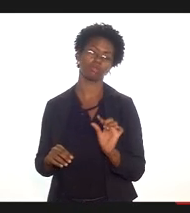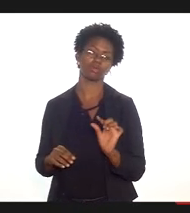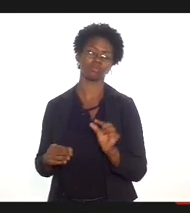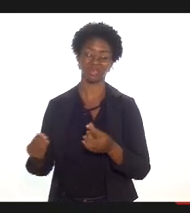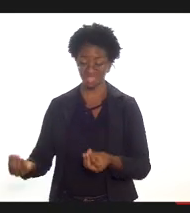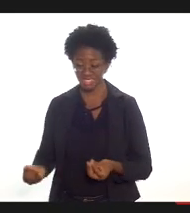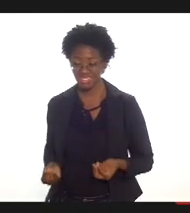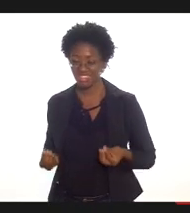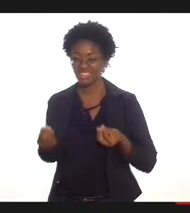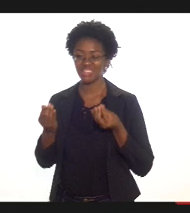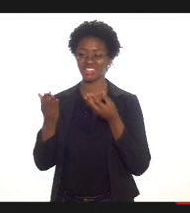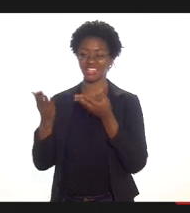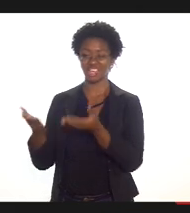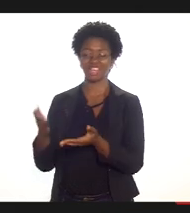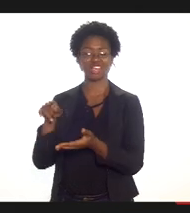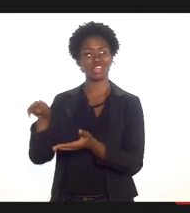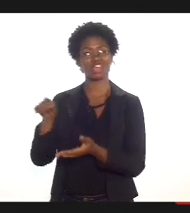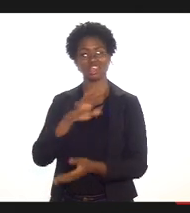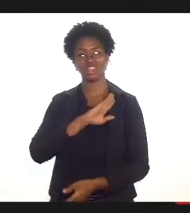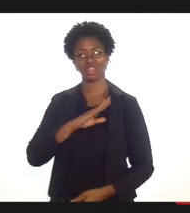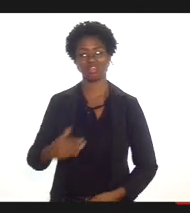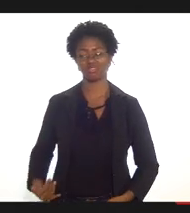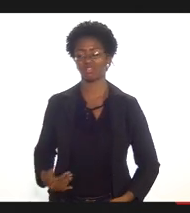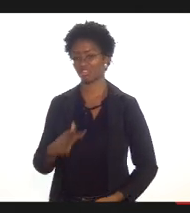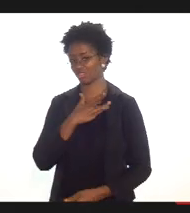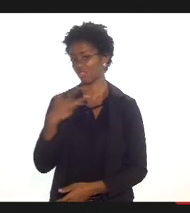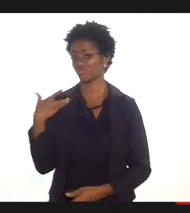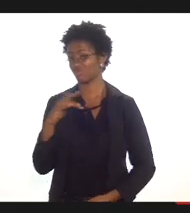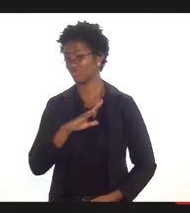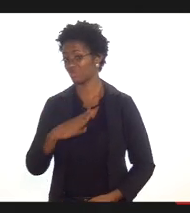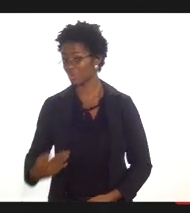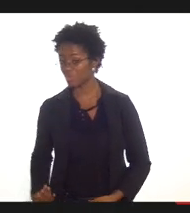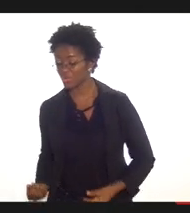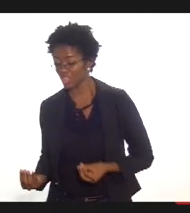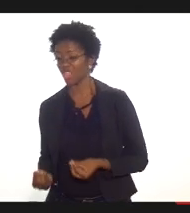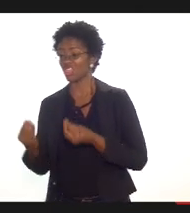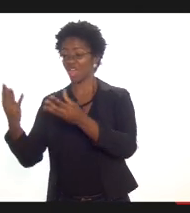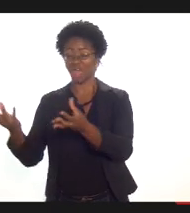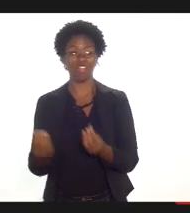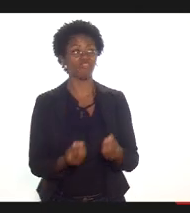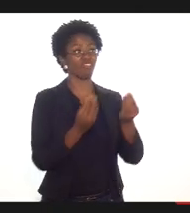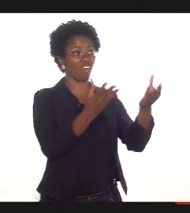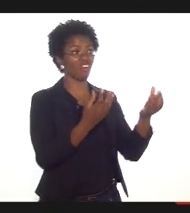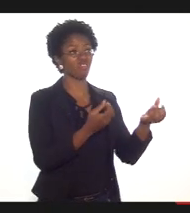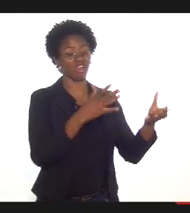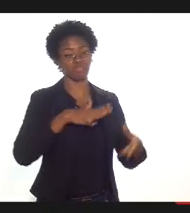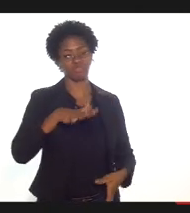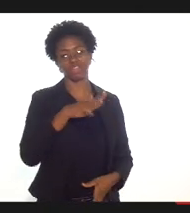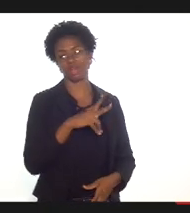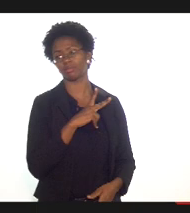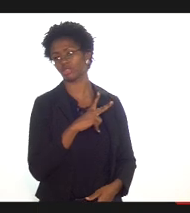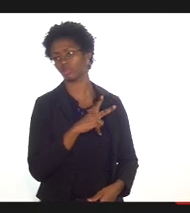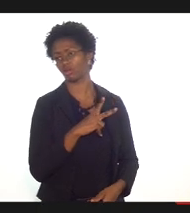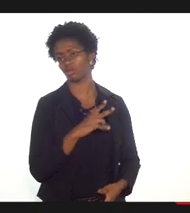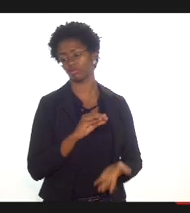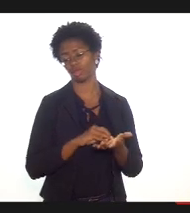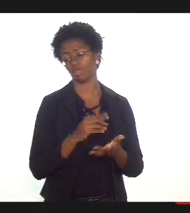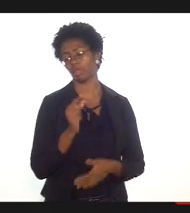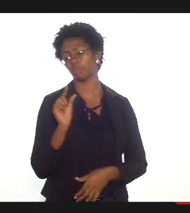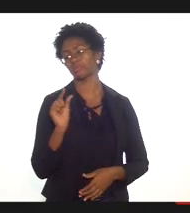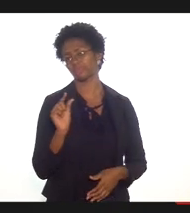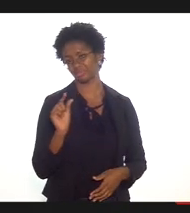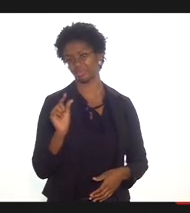essa grande rede pública de saúde para os hospitais, né, para a área privada, falta pouco. Então,